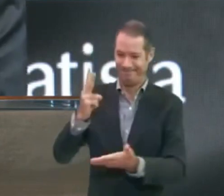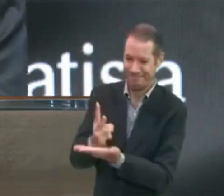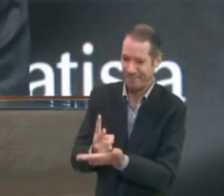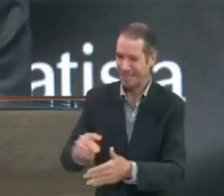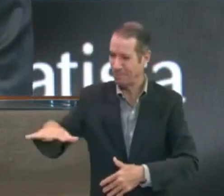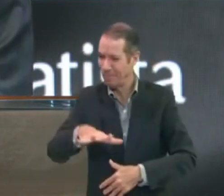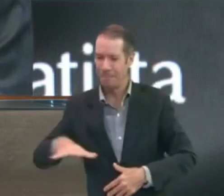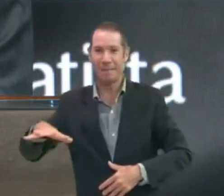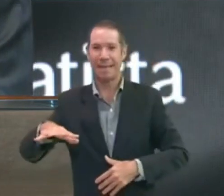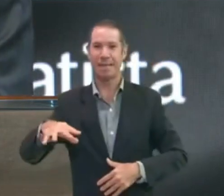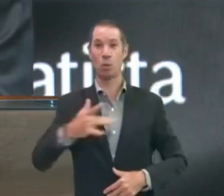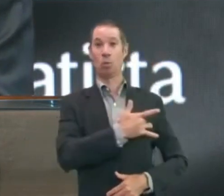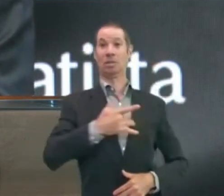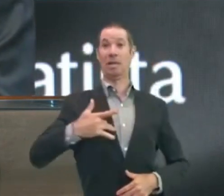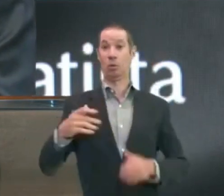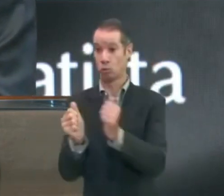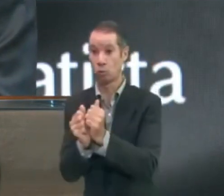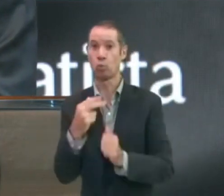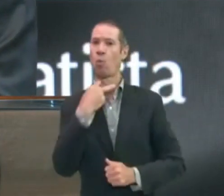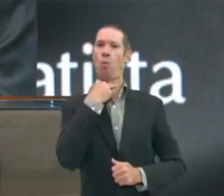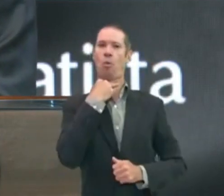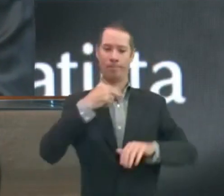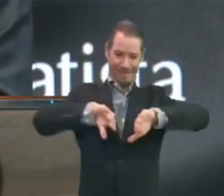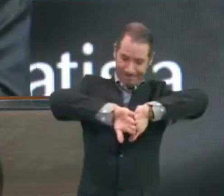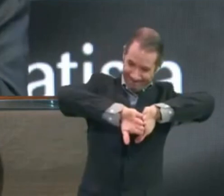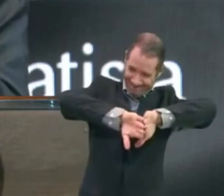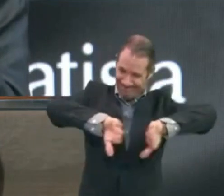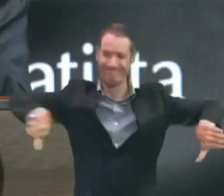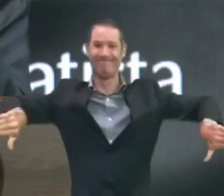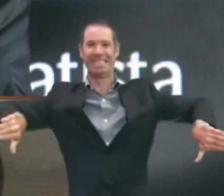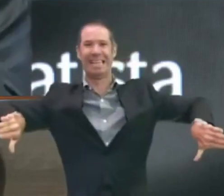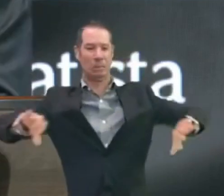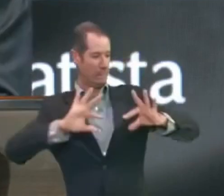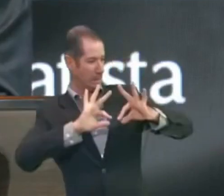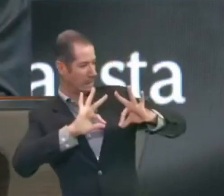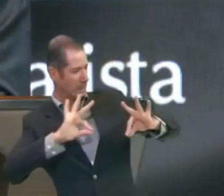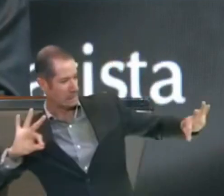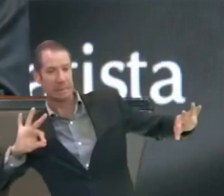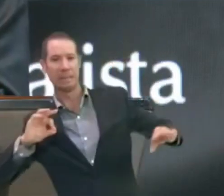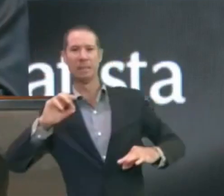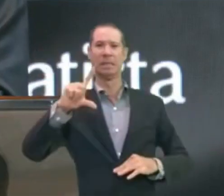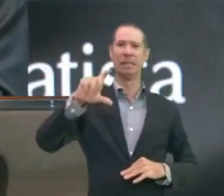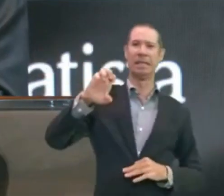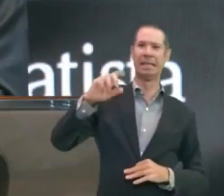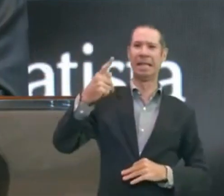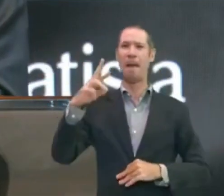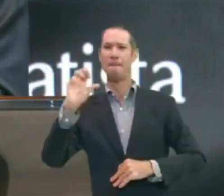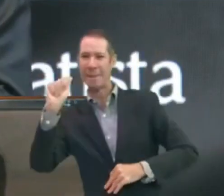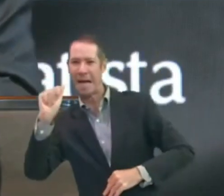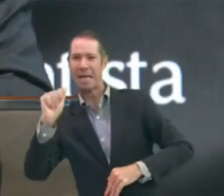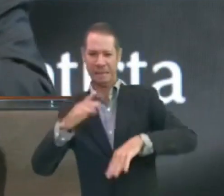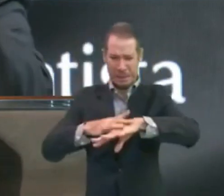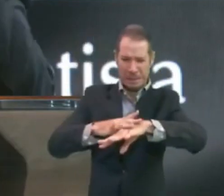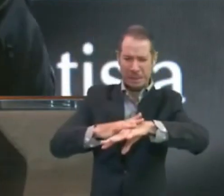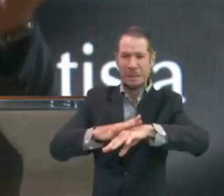pessoas sãs. Era uma coisa muito triste a lepra naquele tempo. Era uma doença